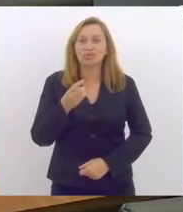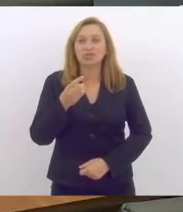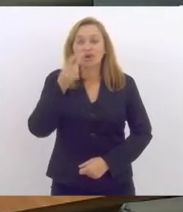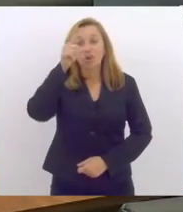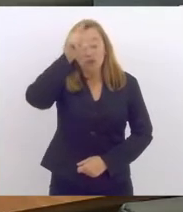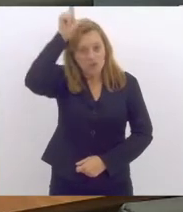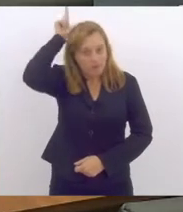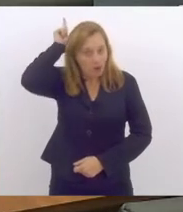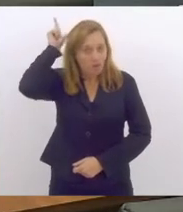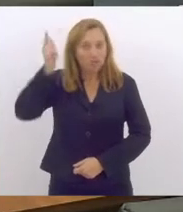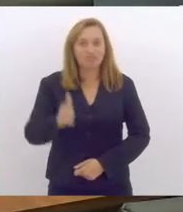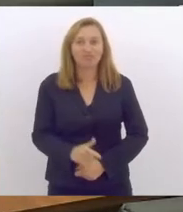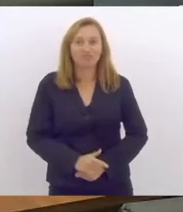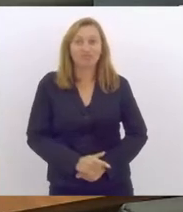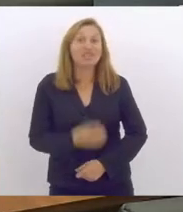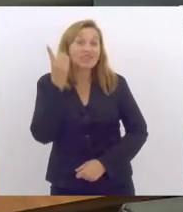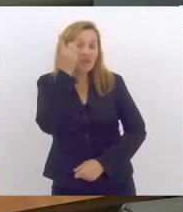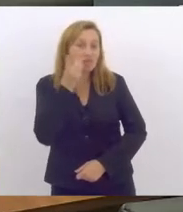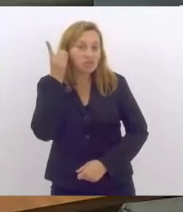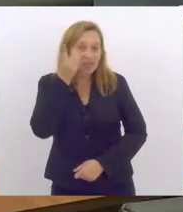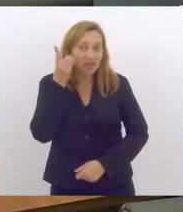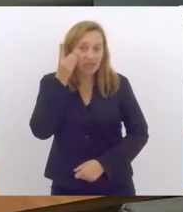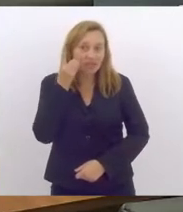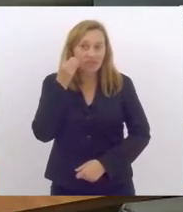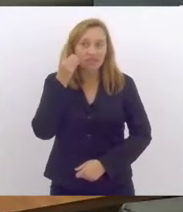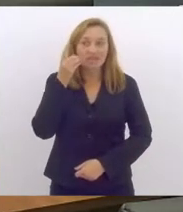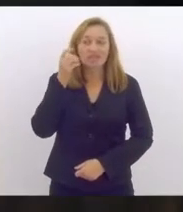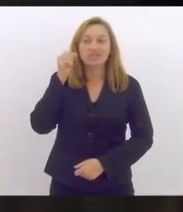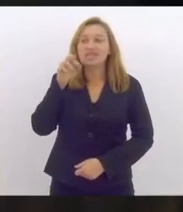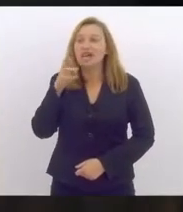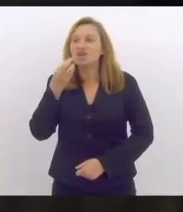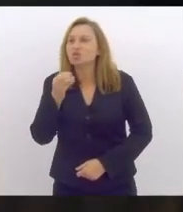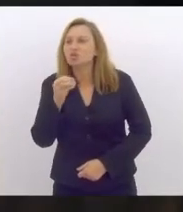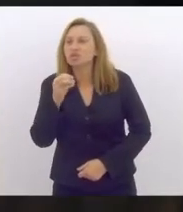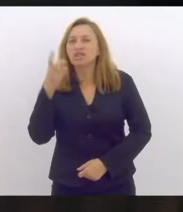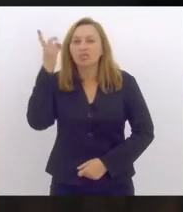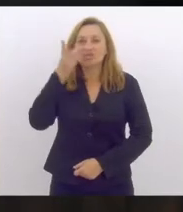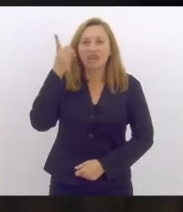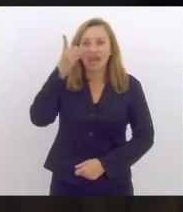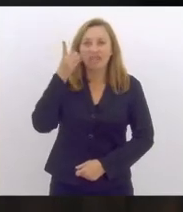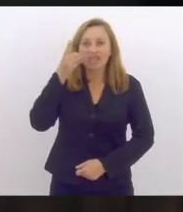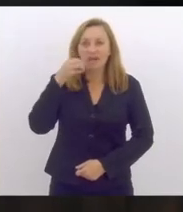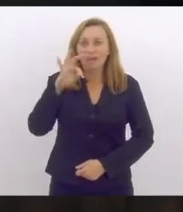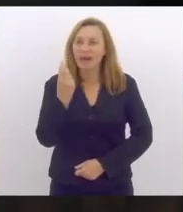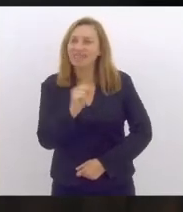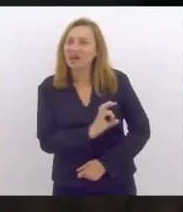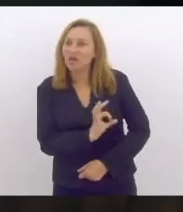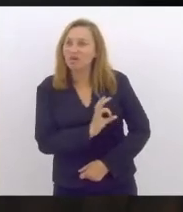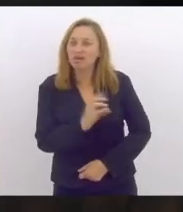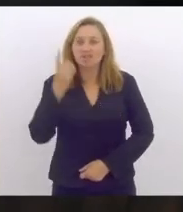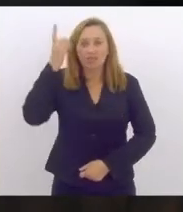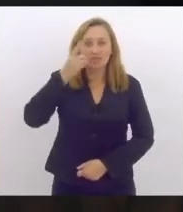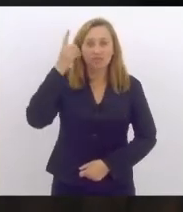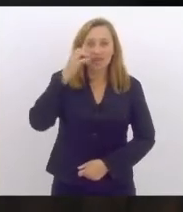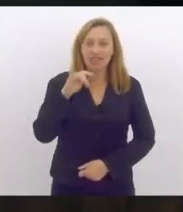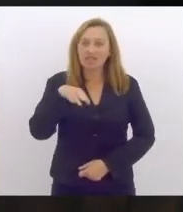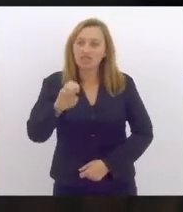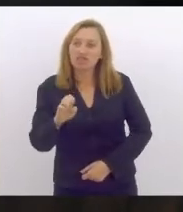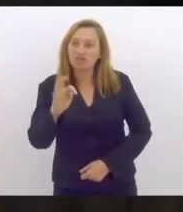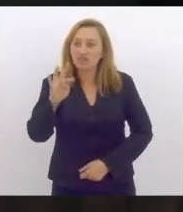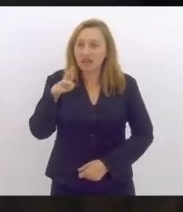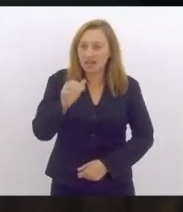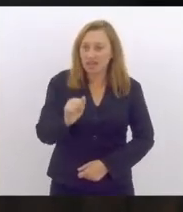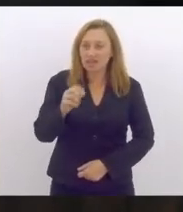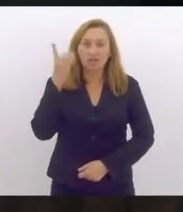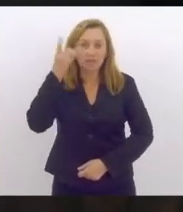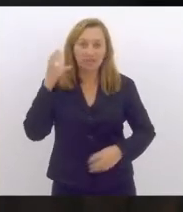Luiz Paulo, deputado Sérgio Lobach, deputada Marta Rocha, deputada Alexandre Freitas, deputada